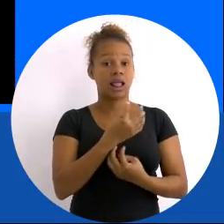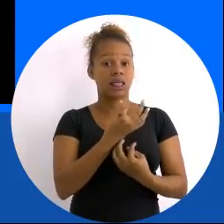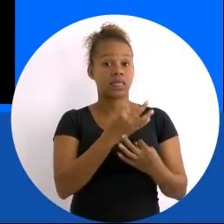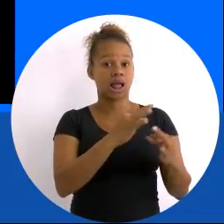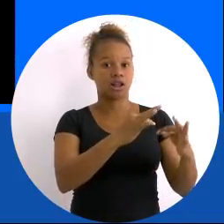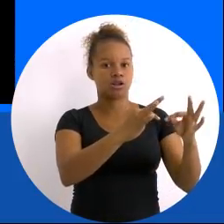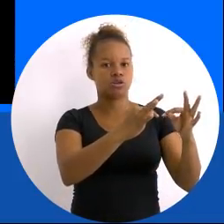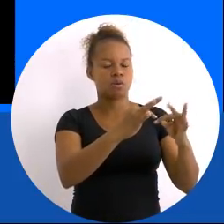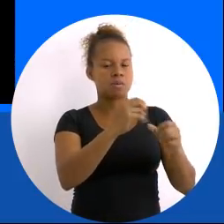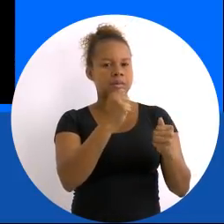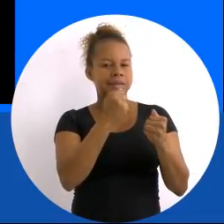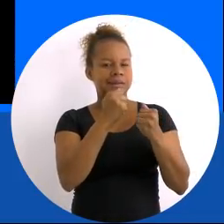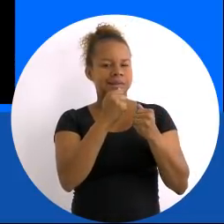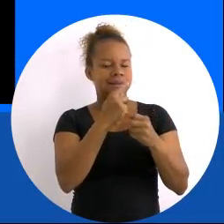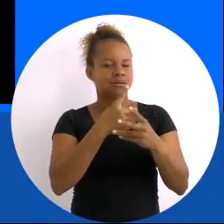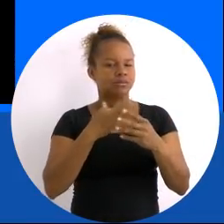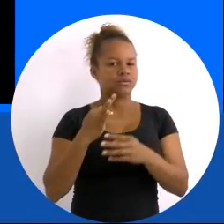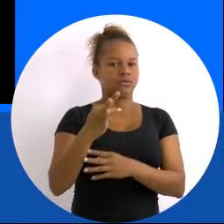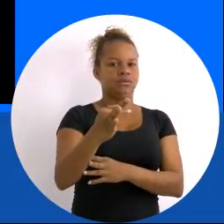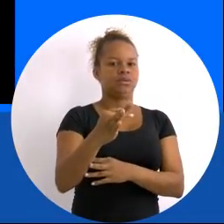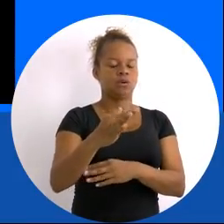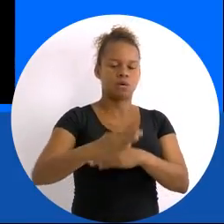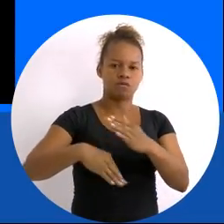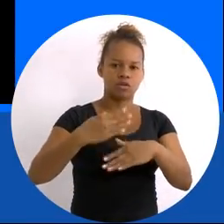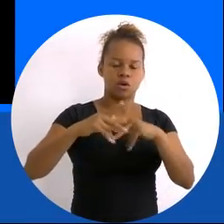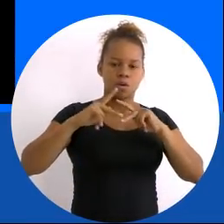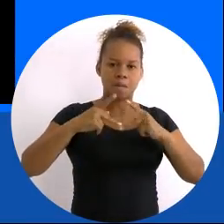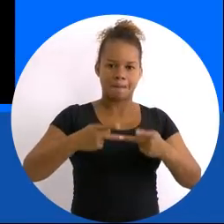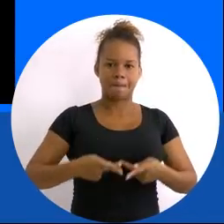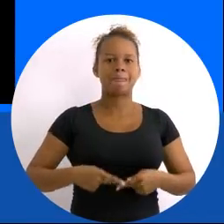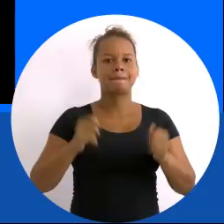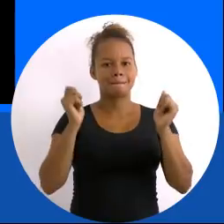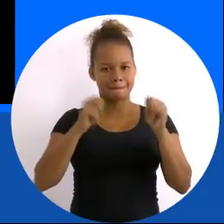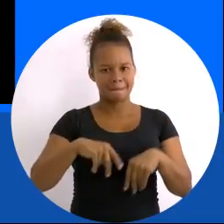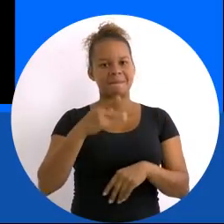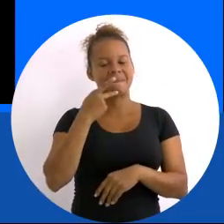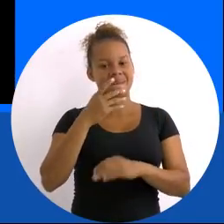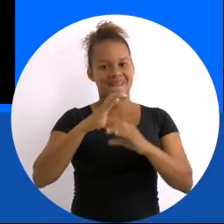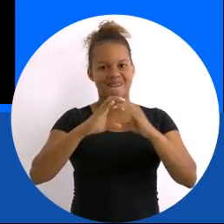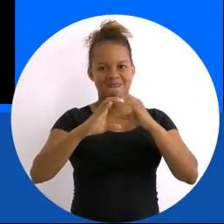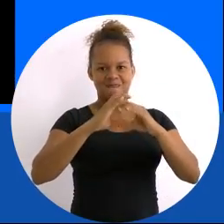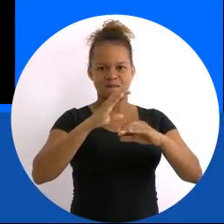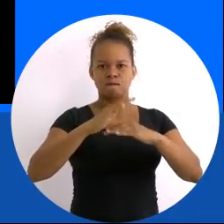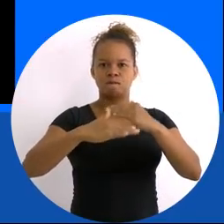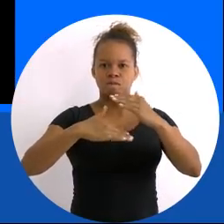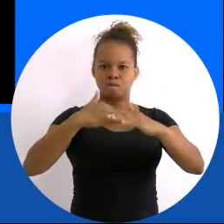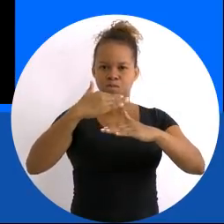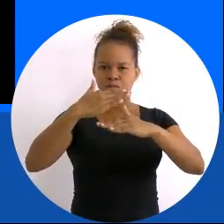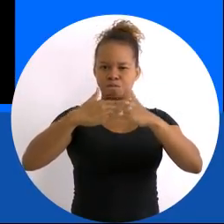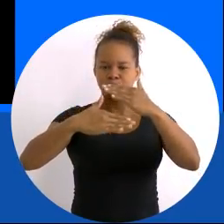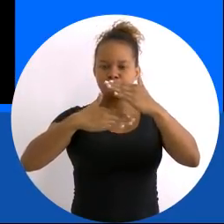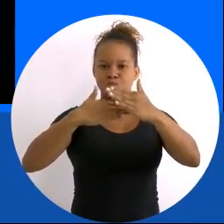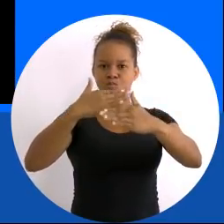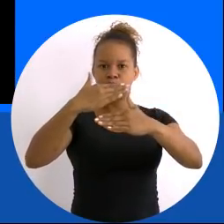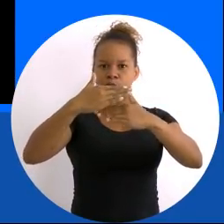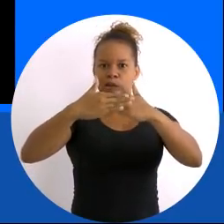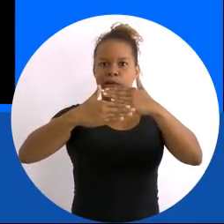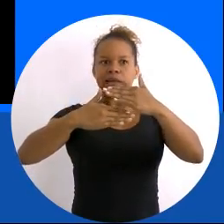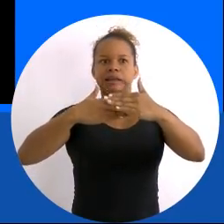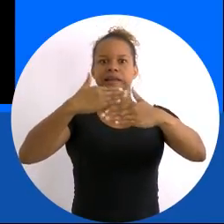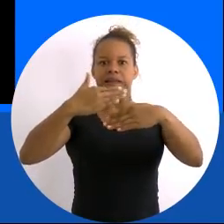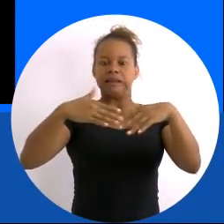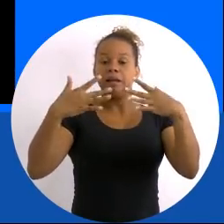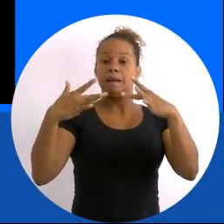nova aposta para o futuro e com a grande evolução humana é possível dizer que a comunicação crescerá como nunca e